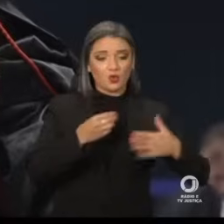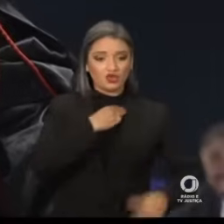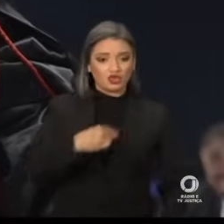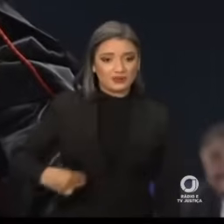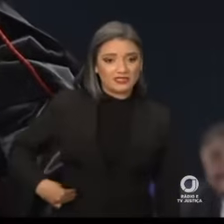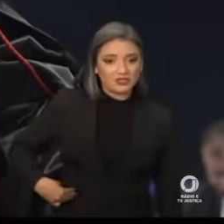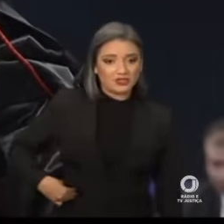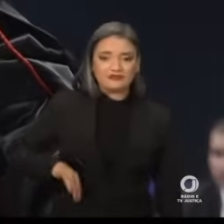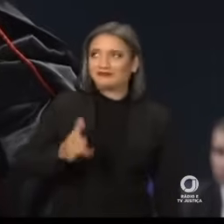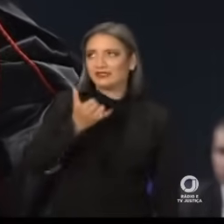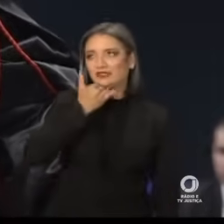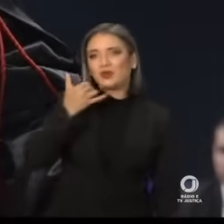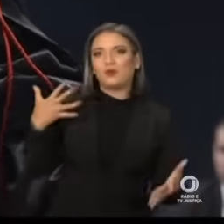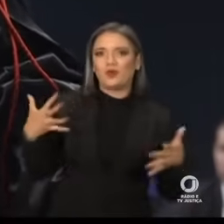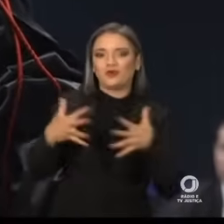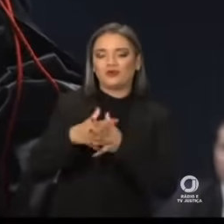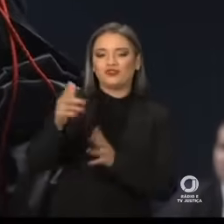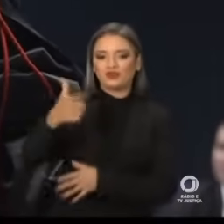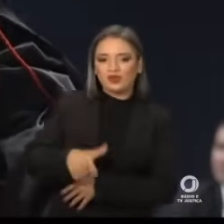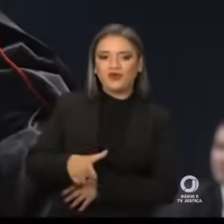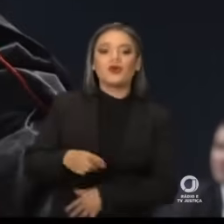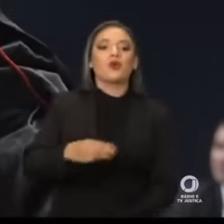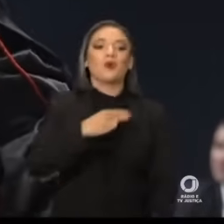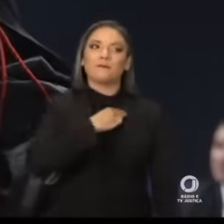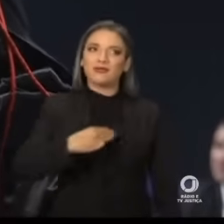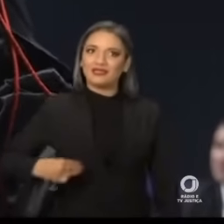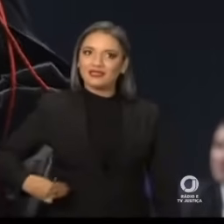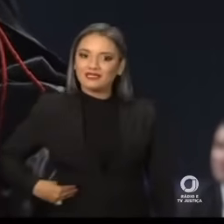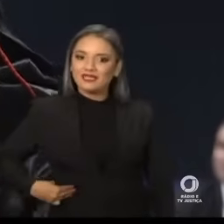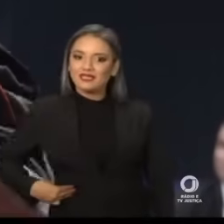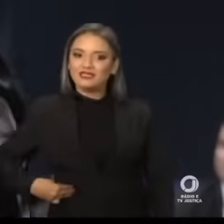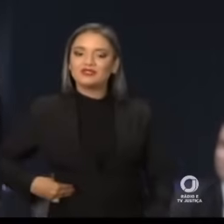de novo estou confundindo, do ministro de Estado, dos chefes